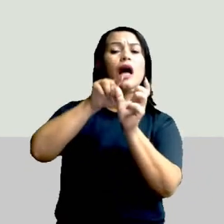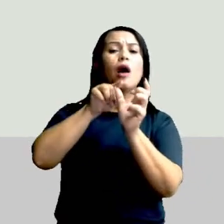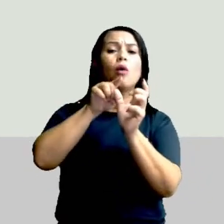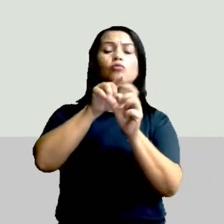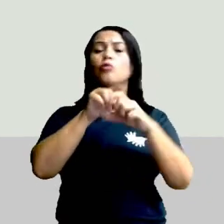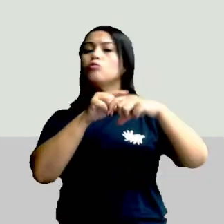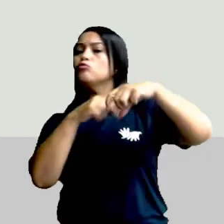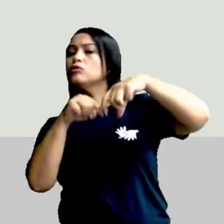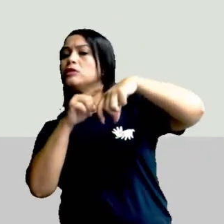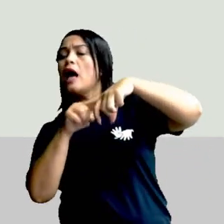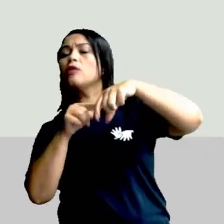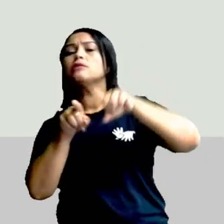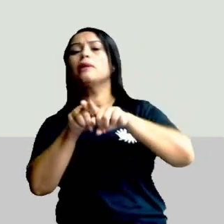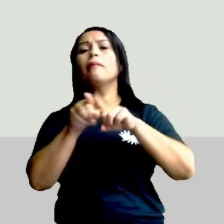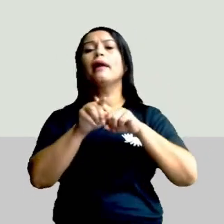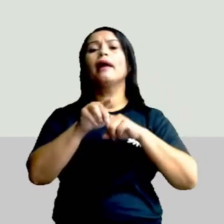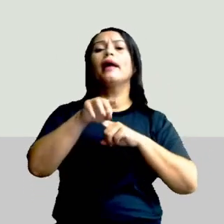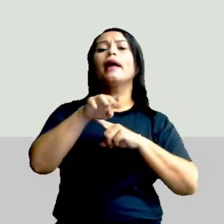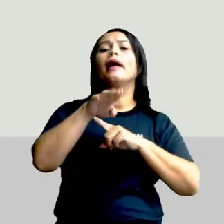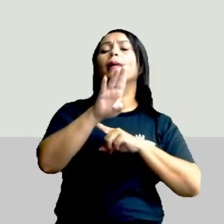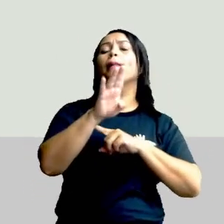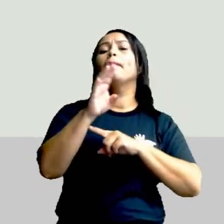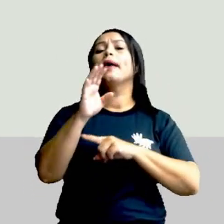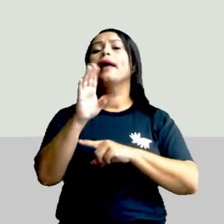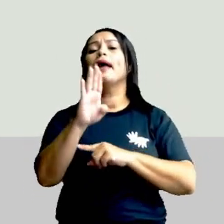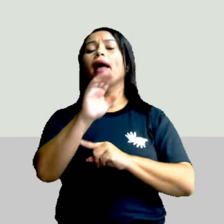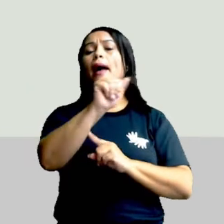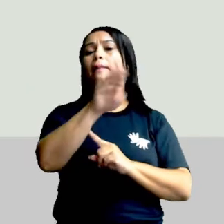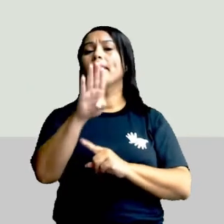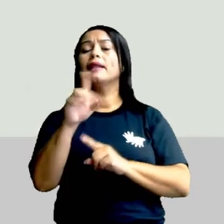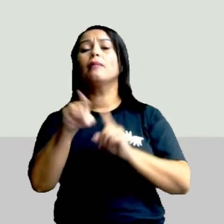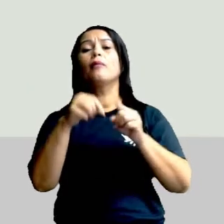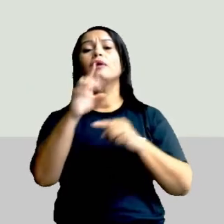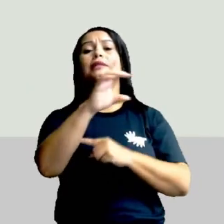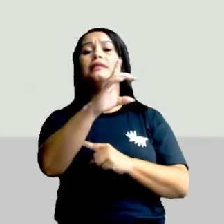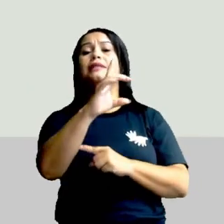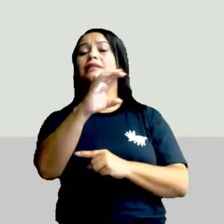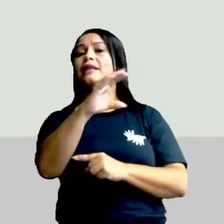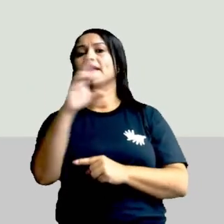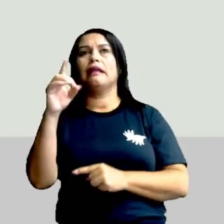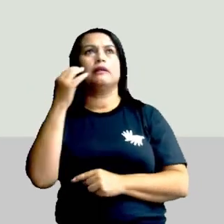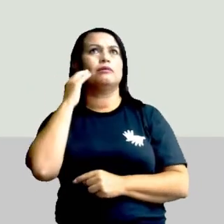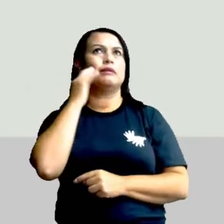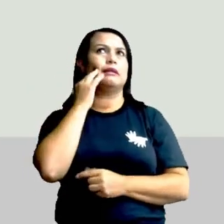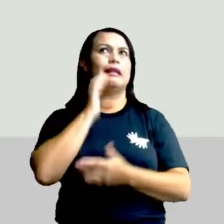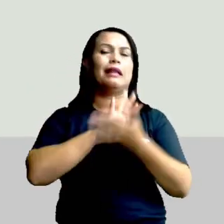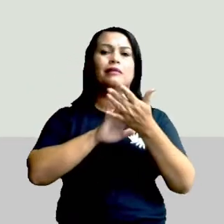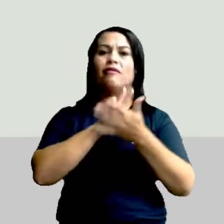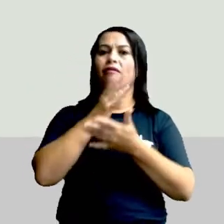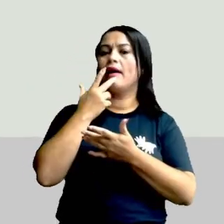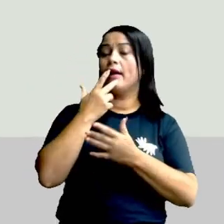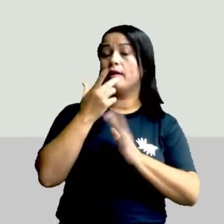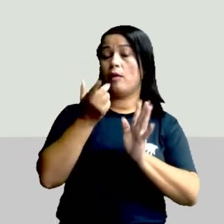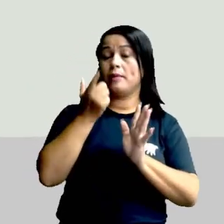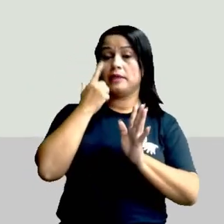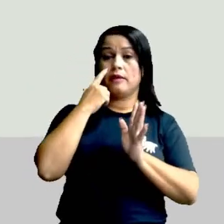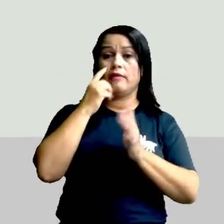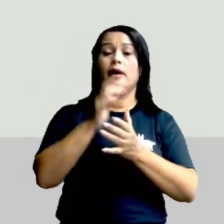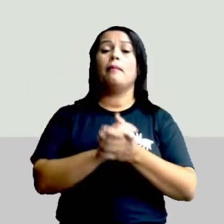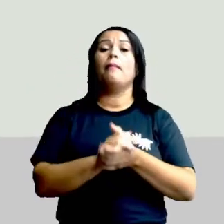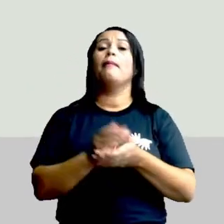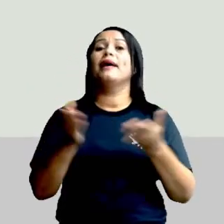b e Trace a mediatriz CD professora não tô entendendo nada que a senhora tá fala ó